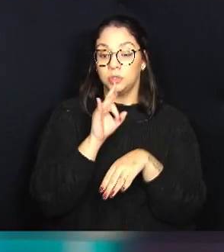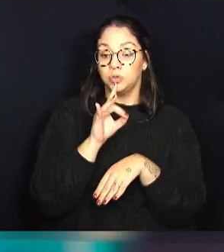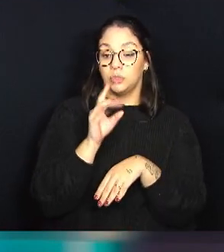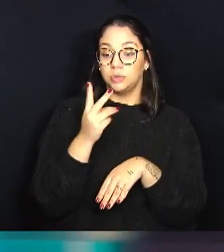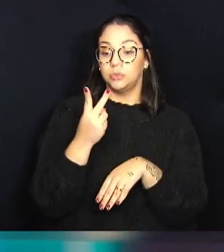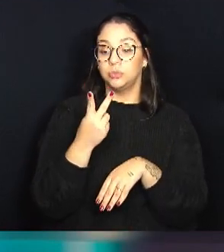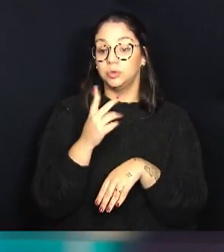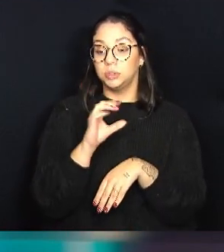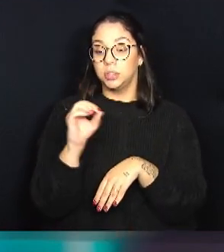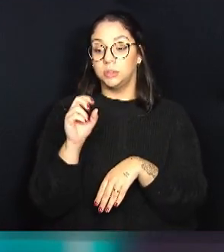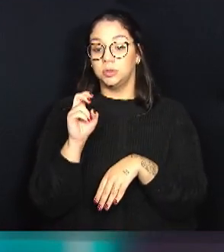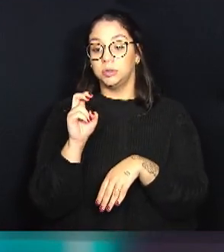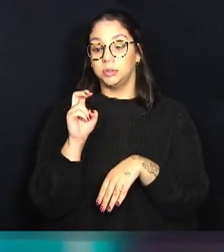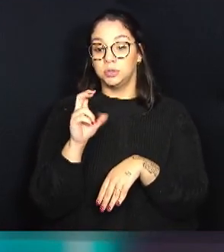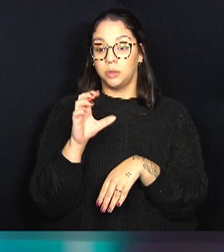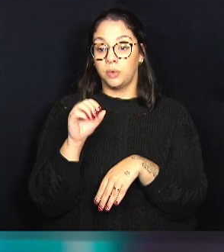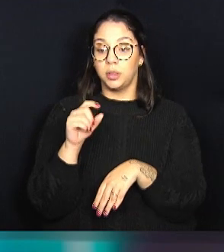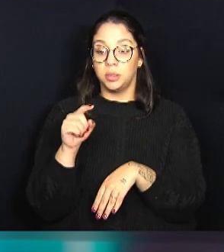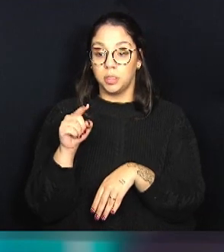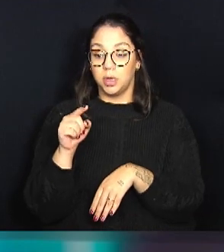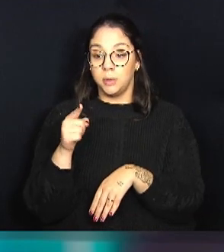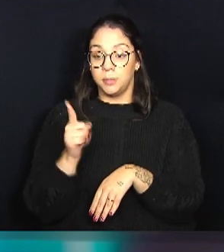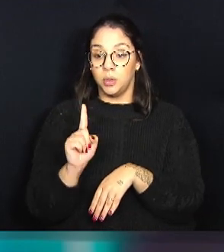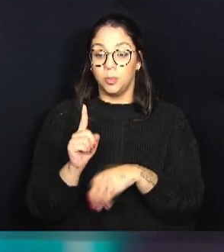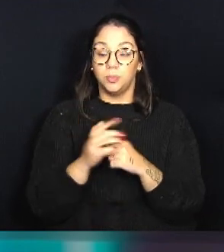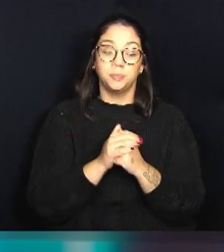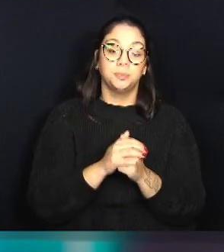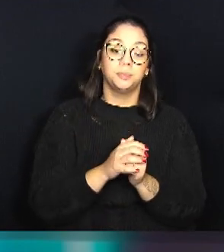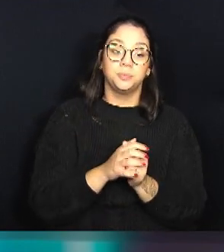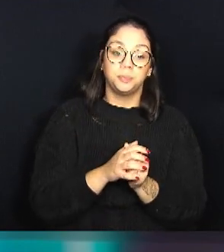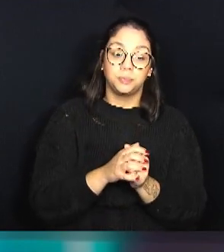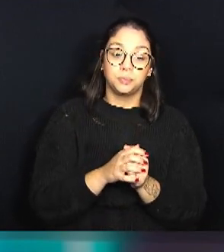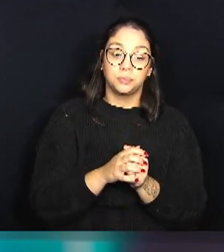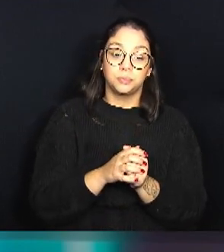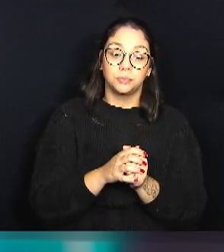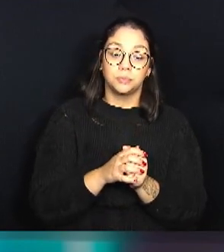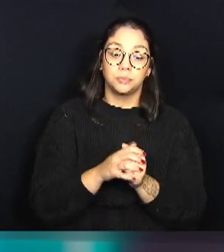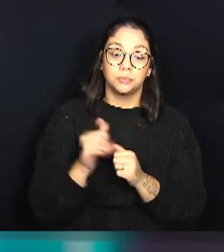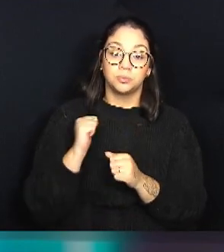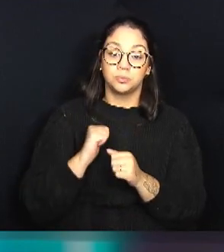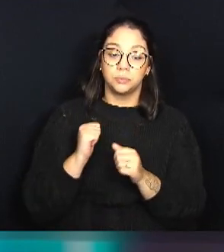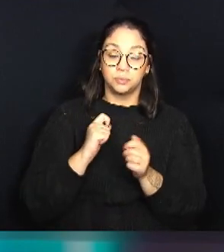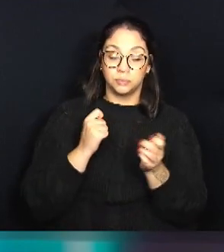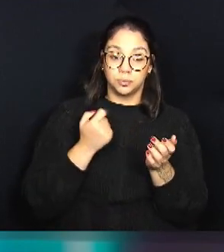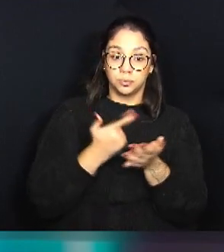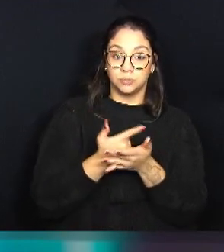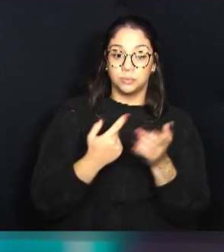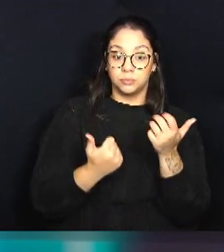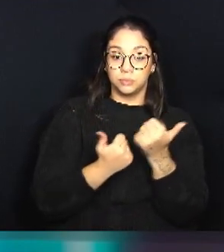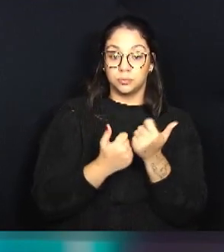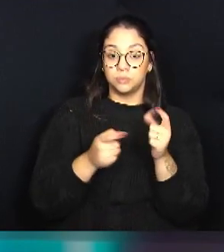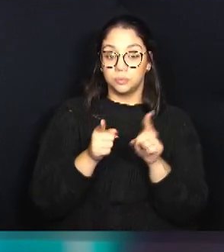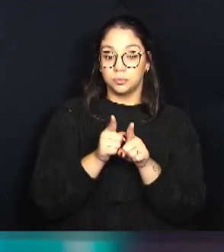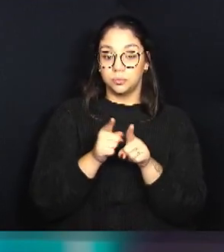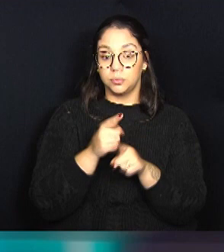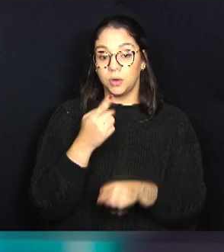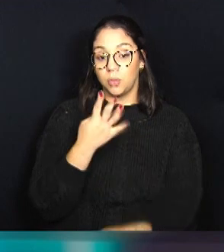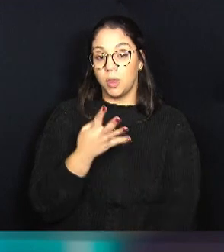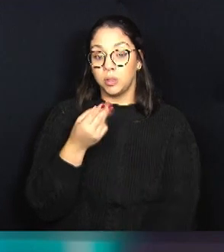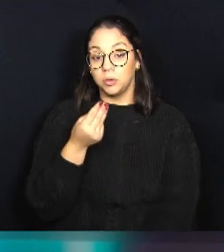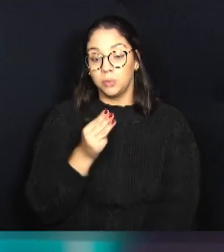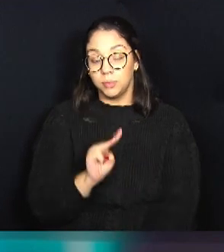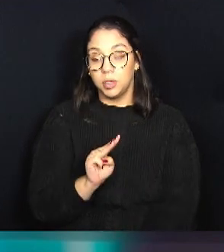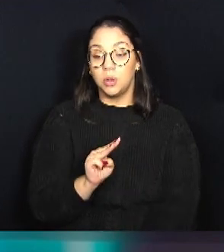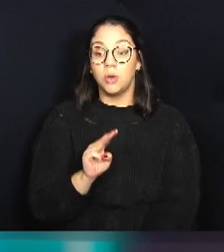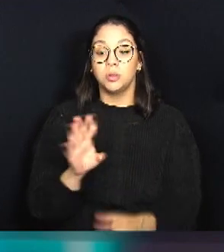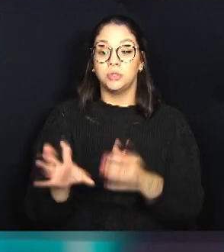mil, 3,64%. Aí tem o Fundo Municipal de Assistência também, que recebeu 4 milhões e 245 mil de emenda,